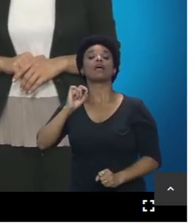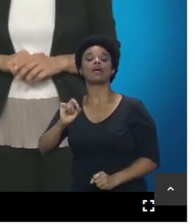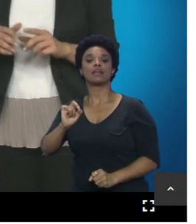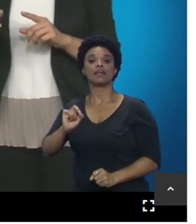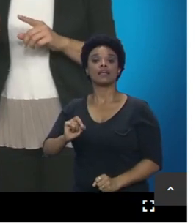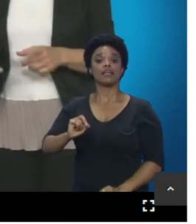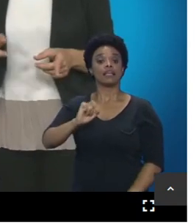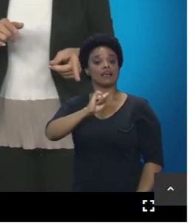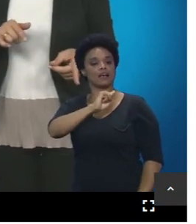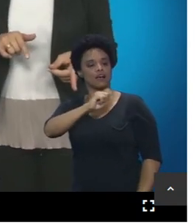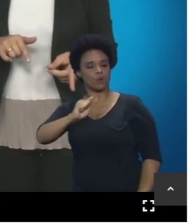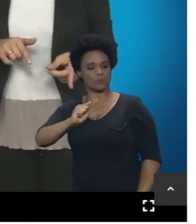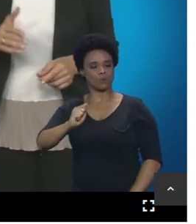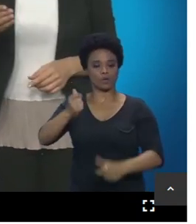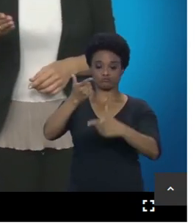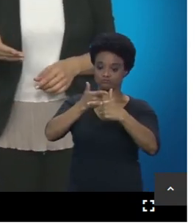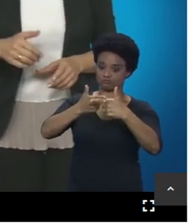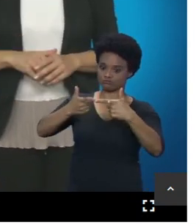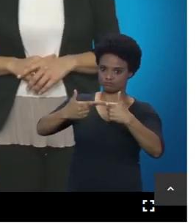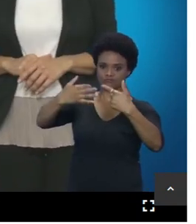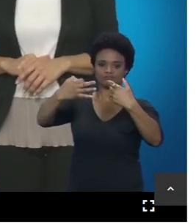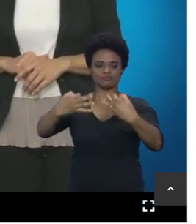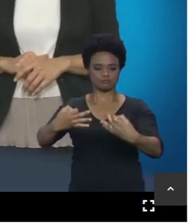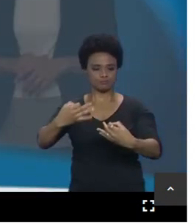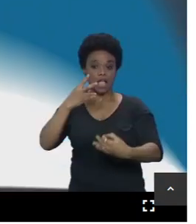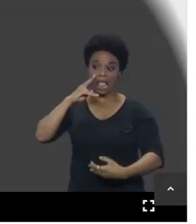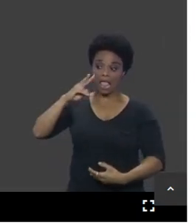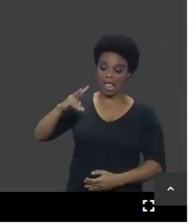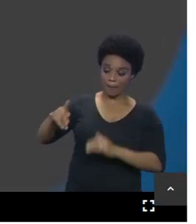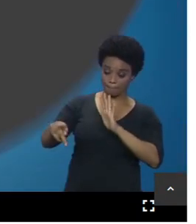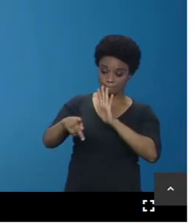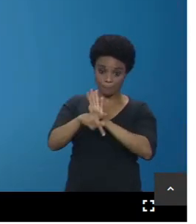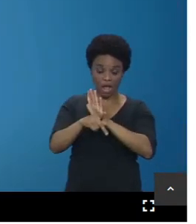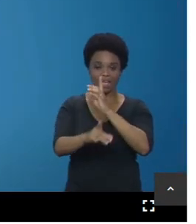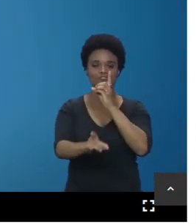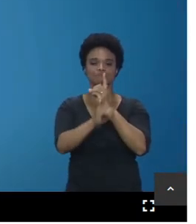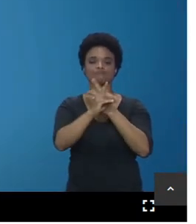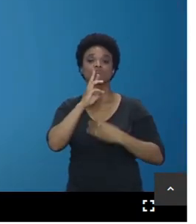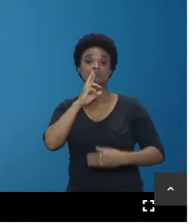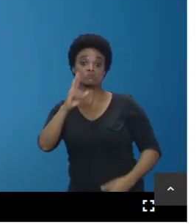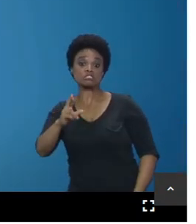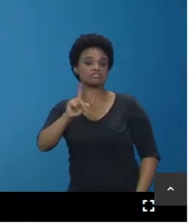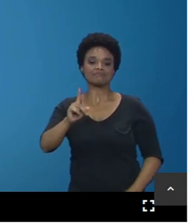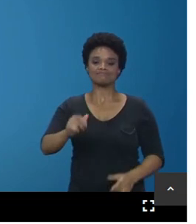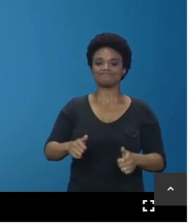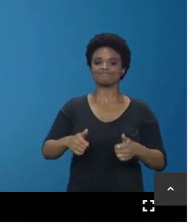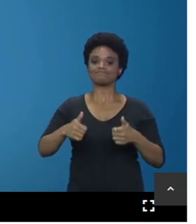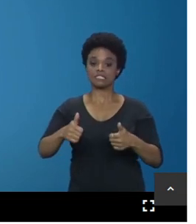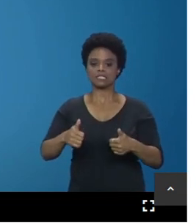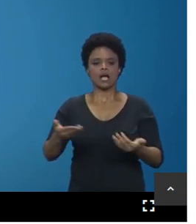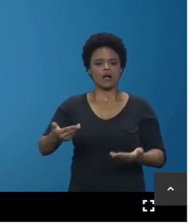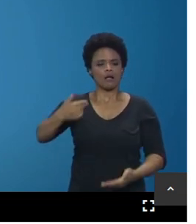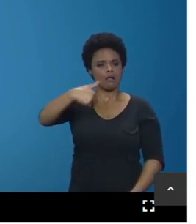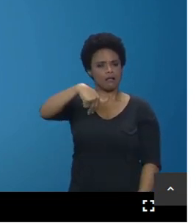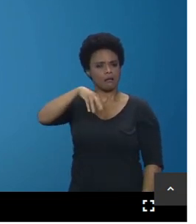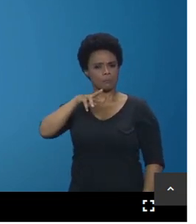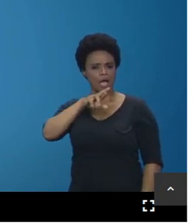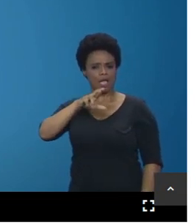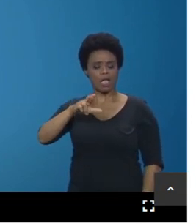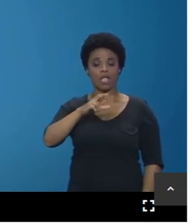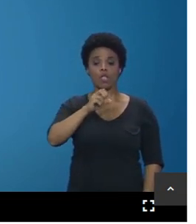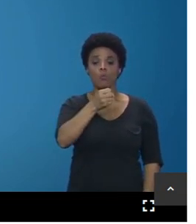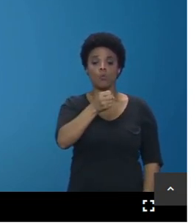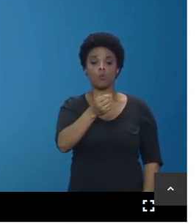coeficientes definidos pela norma que visam cobrir as incertezas. Por exemplo, a NBR